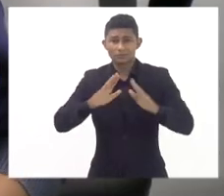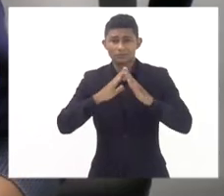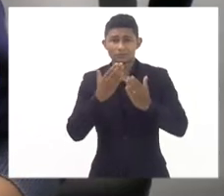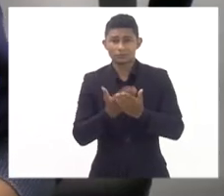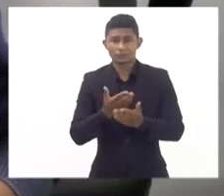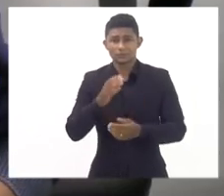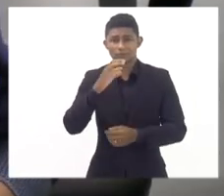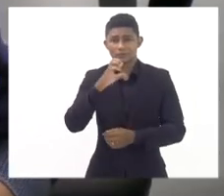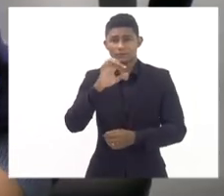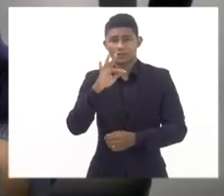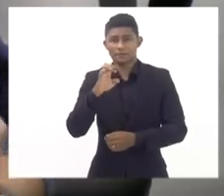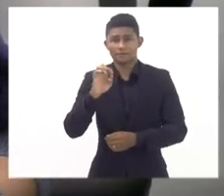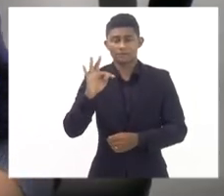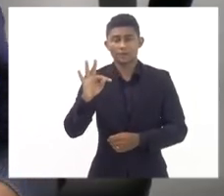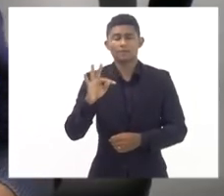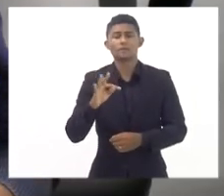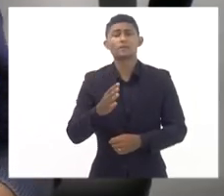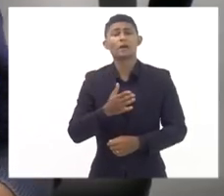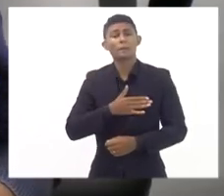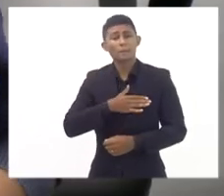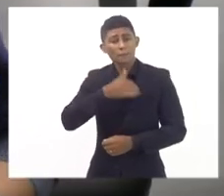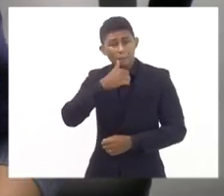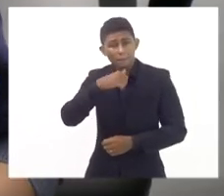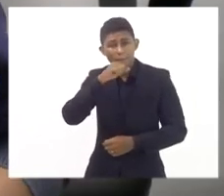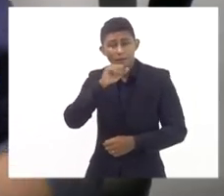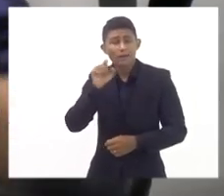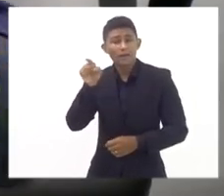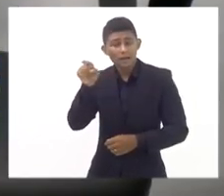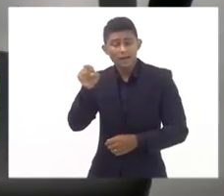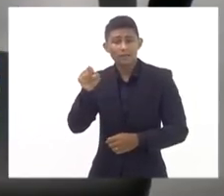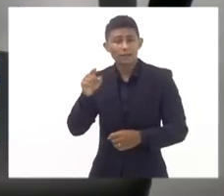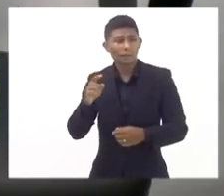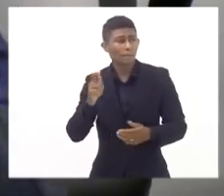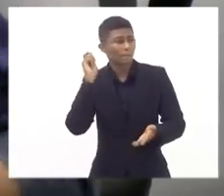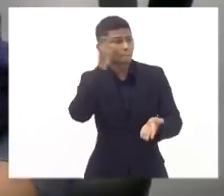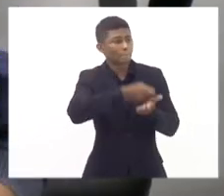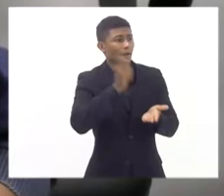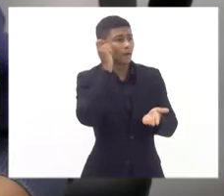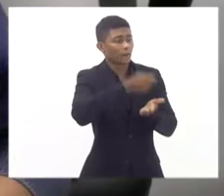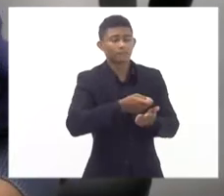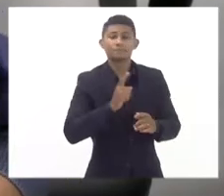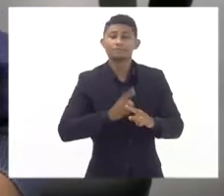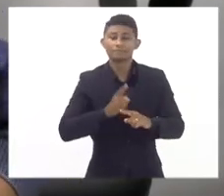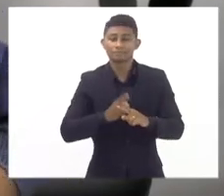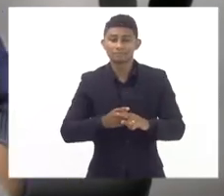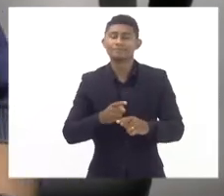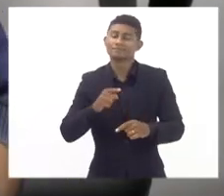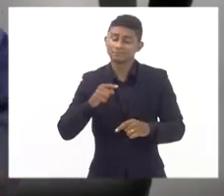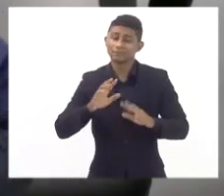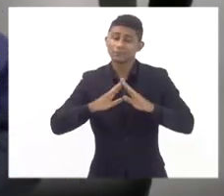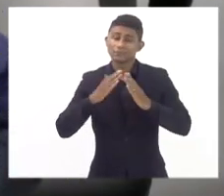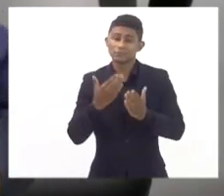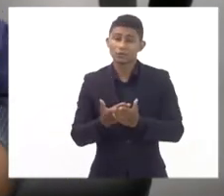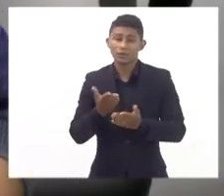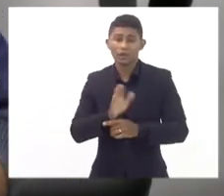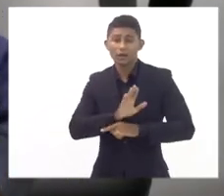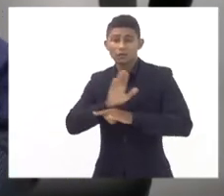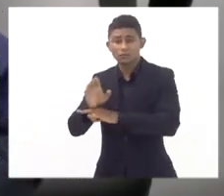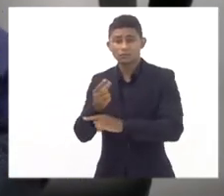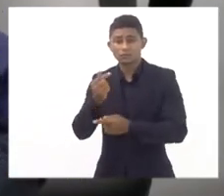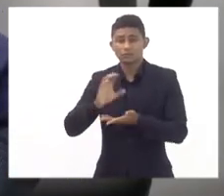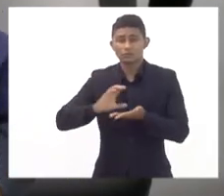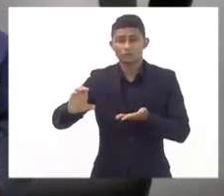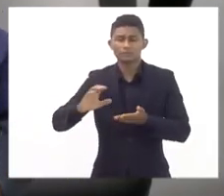ela pagava podia pagar o transporte com a verba que o CEFET designava para isso. Mas, com o passar dos anos, a gente foi